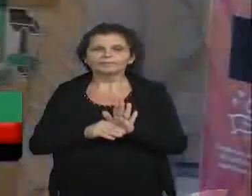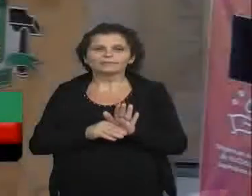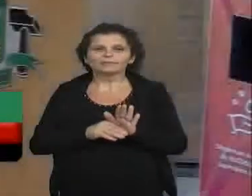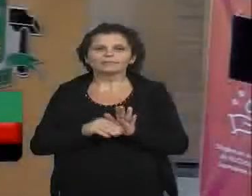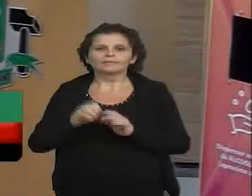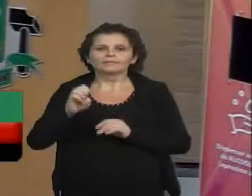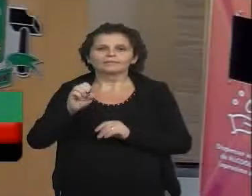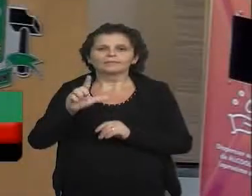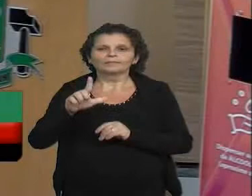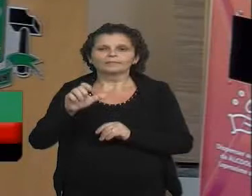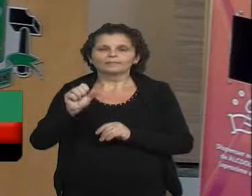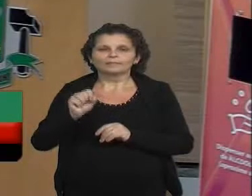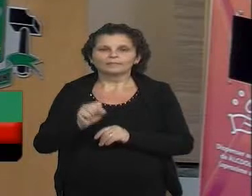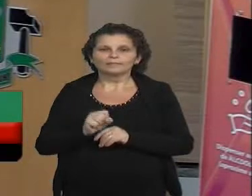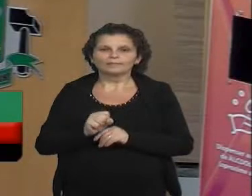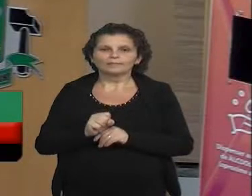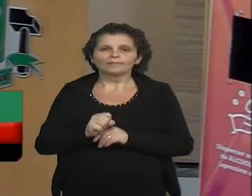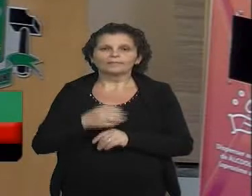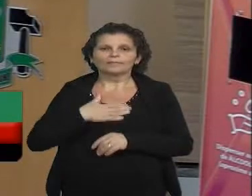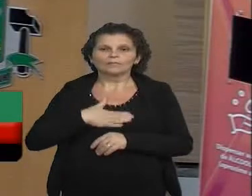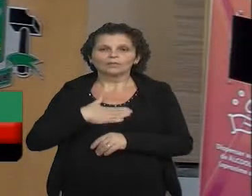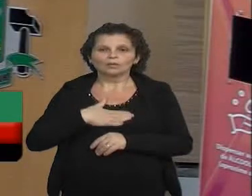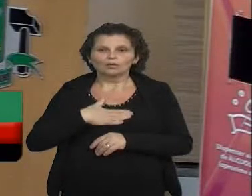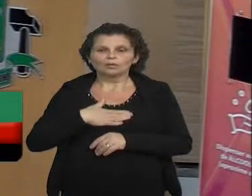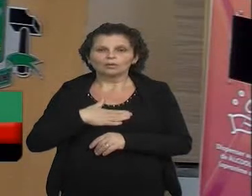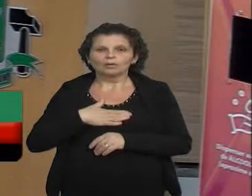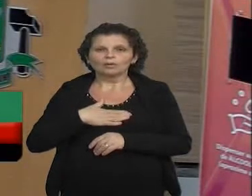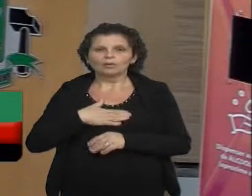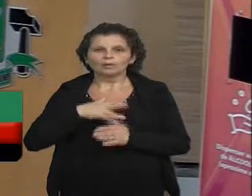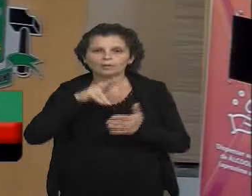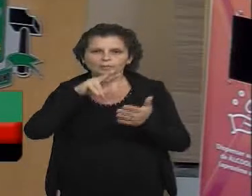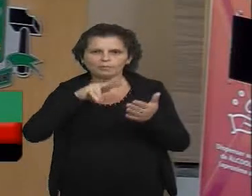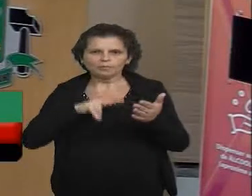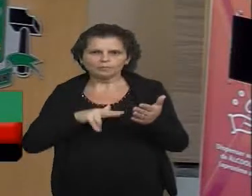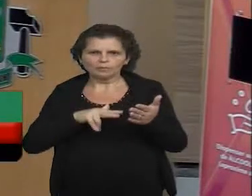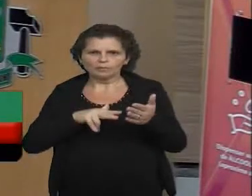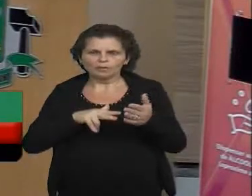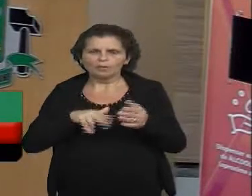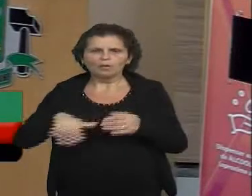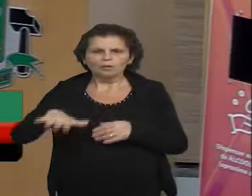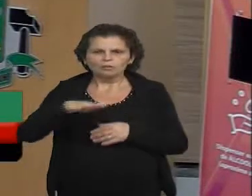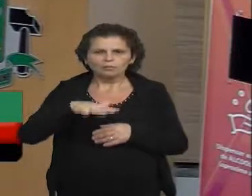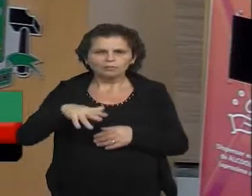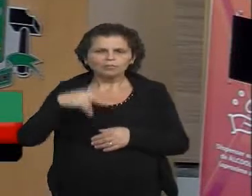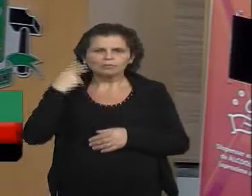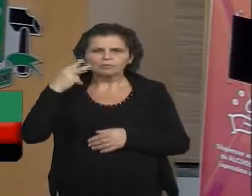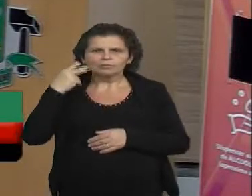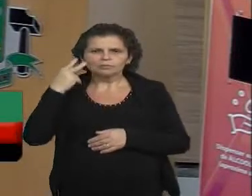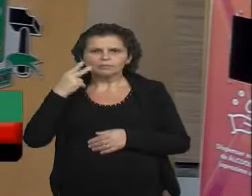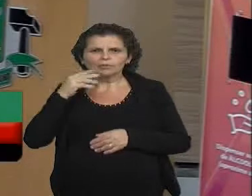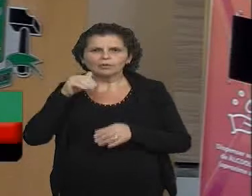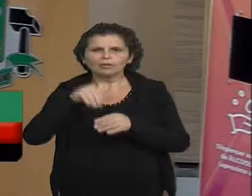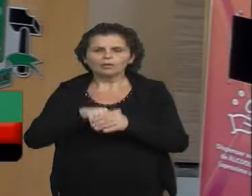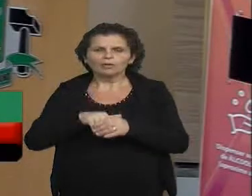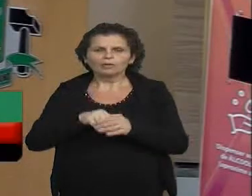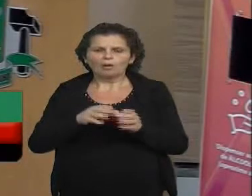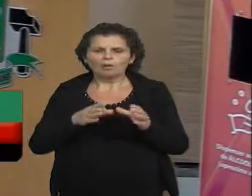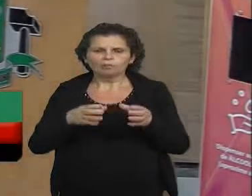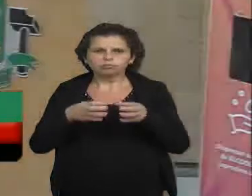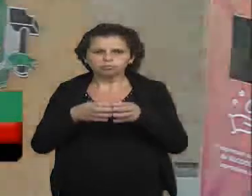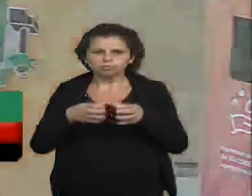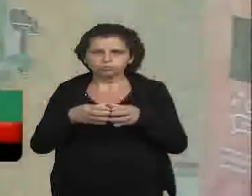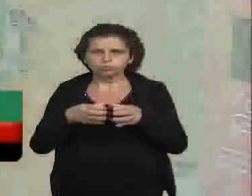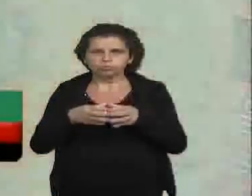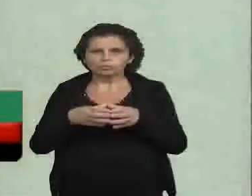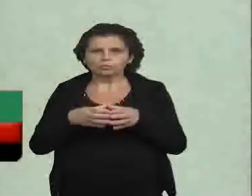vereadora Elza. Eu gostaria que Vossa Excelência consultasse a mesa e os demais vereadores para que a gente votasse em bloco